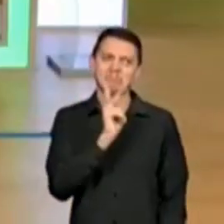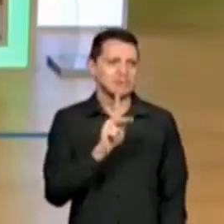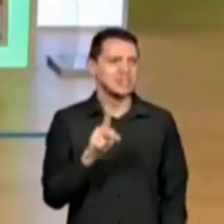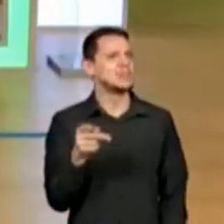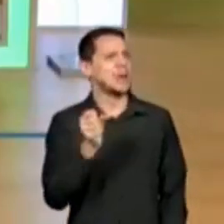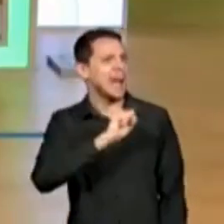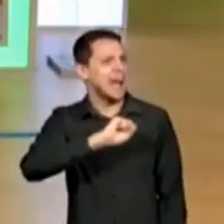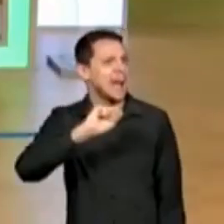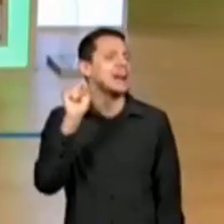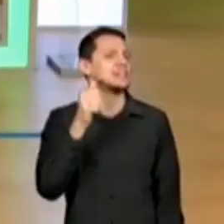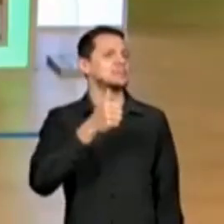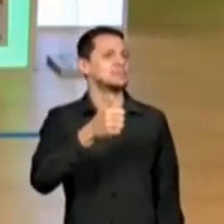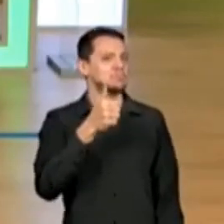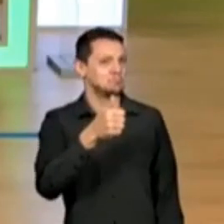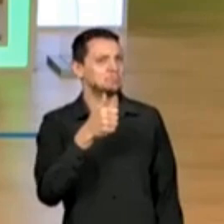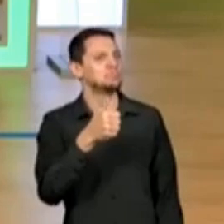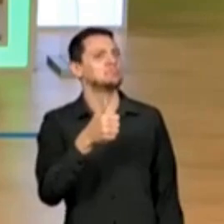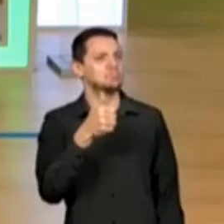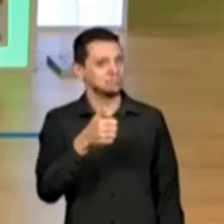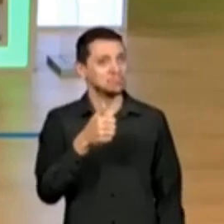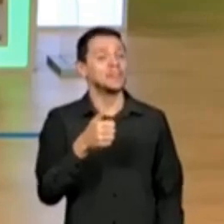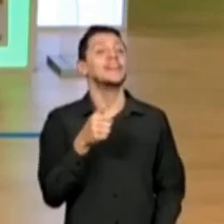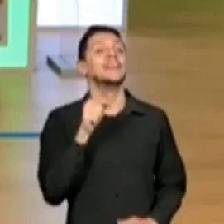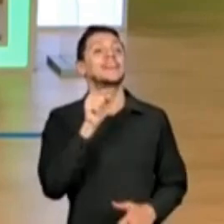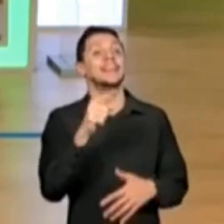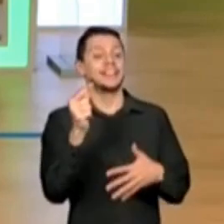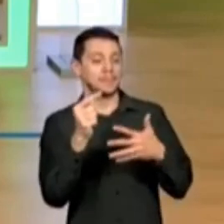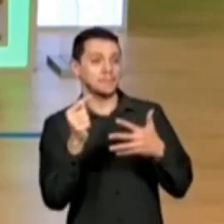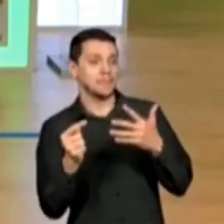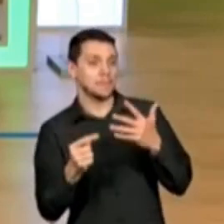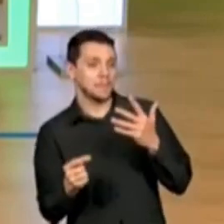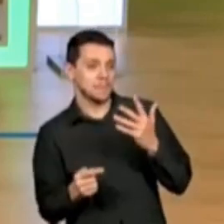alguns. Esses aqui são algumas figuras geométricas